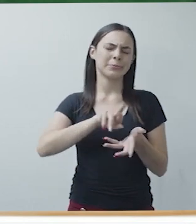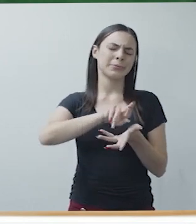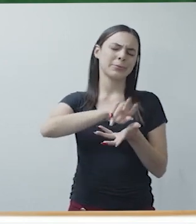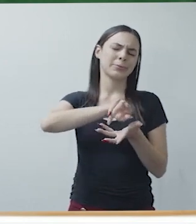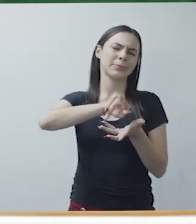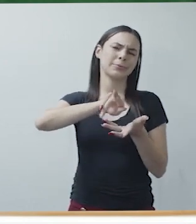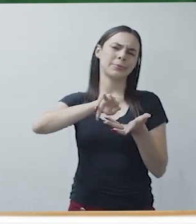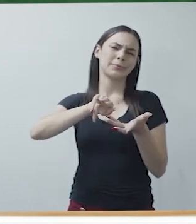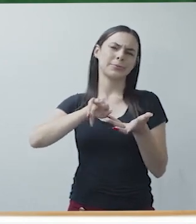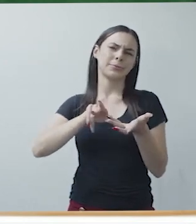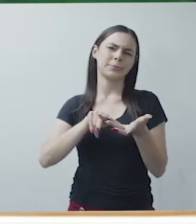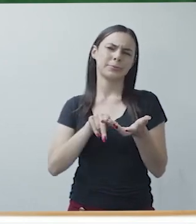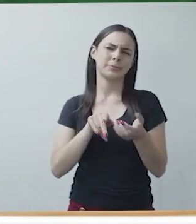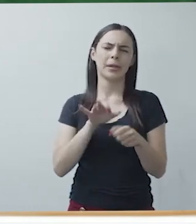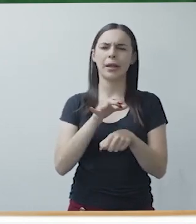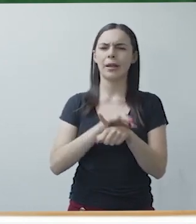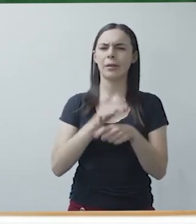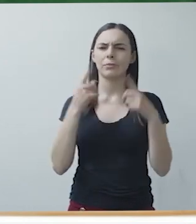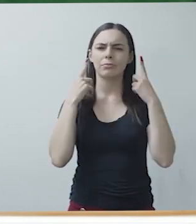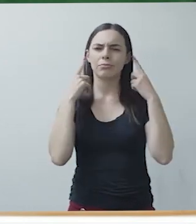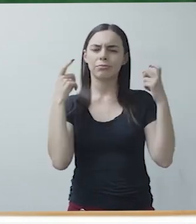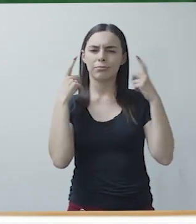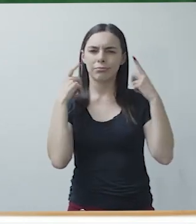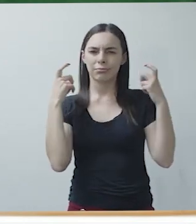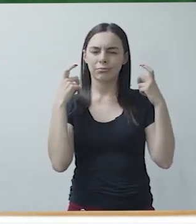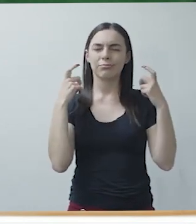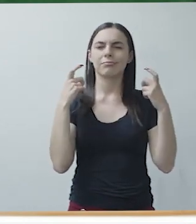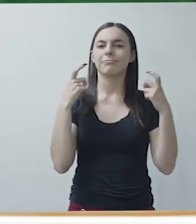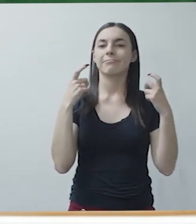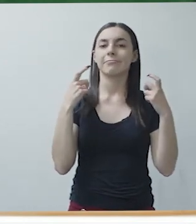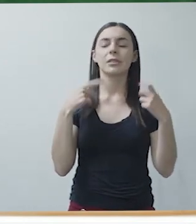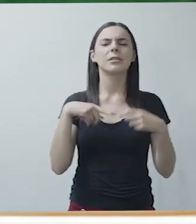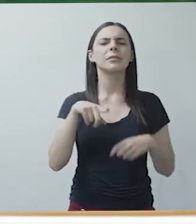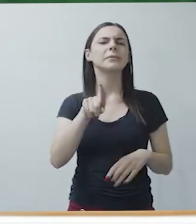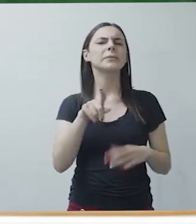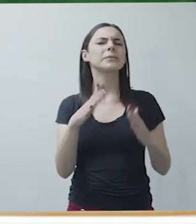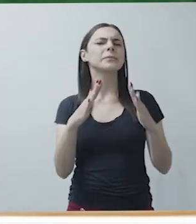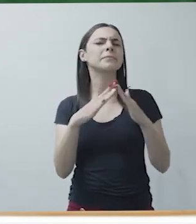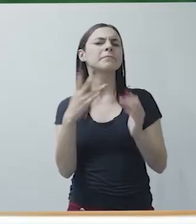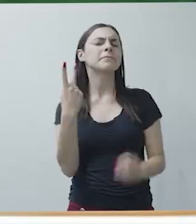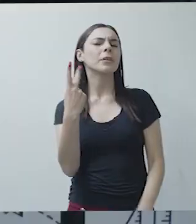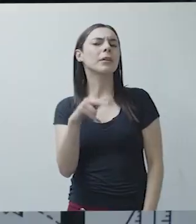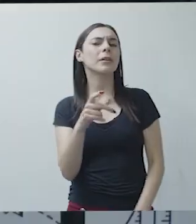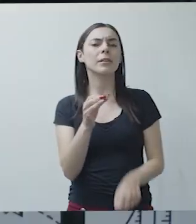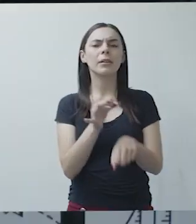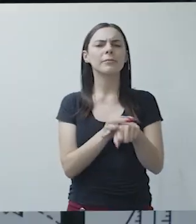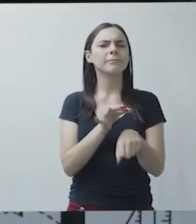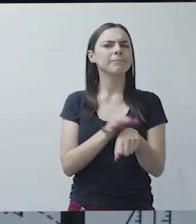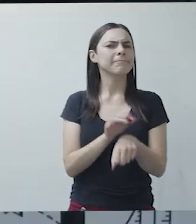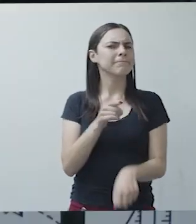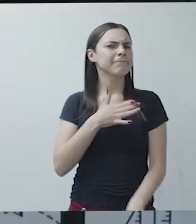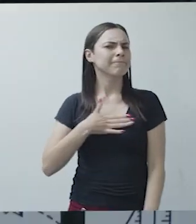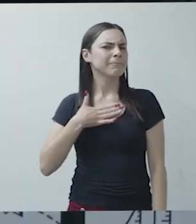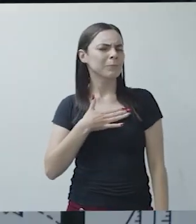vários relógios, né? Até o relógio despertador. E você aí na sua casa? Qual o relógio que você mais